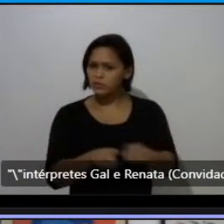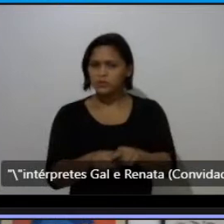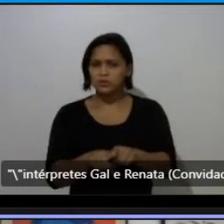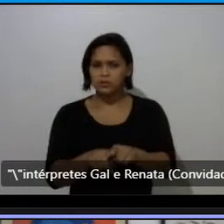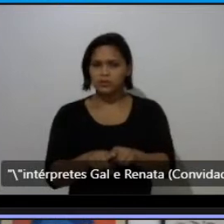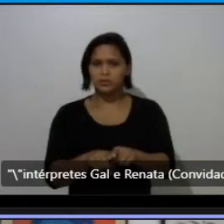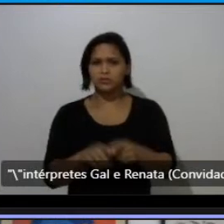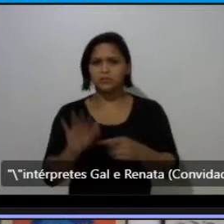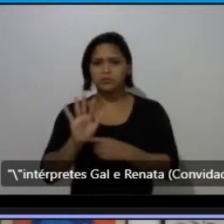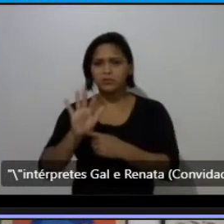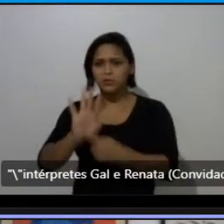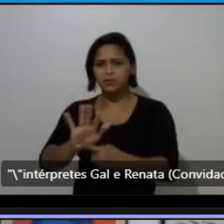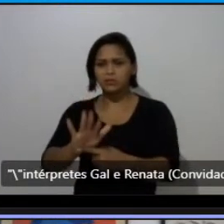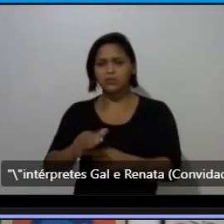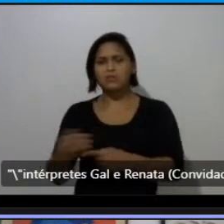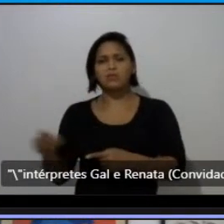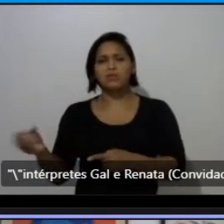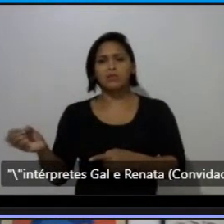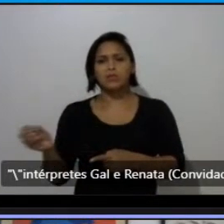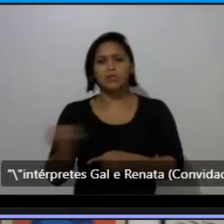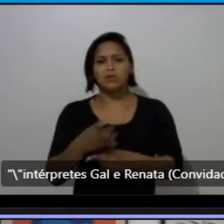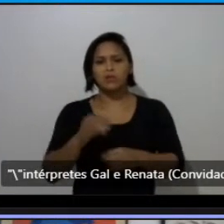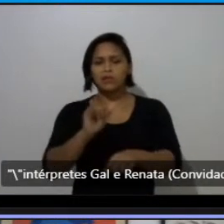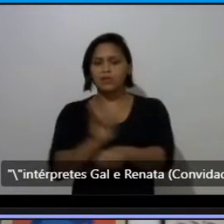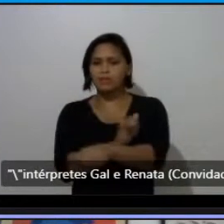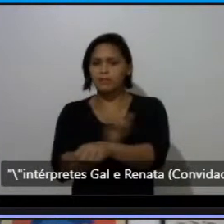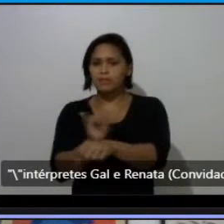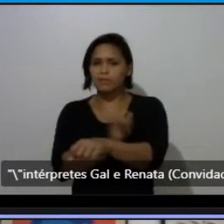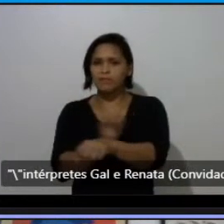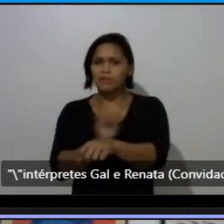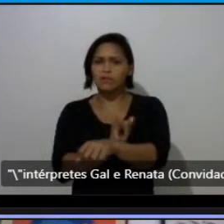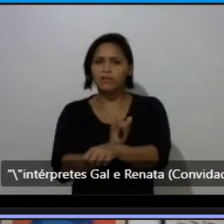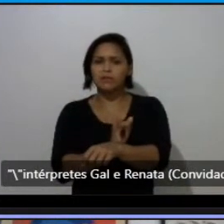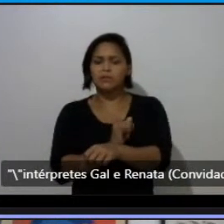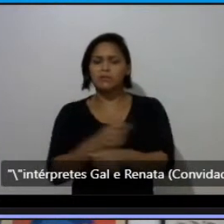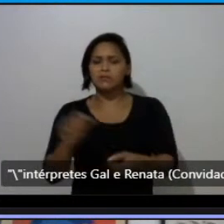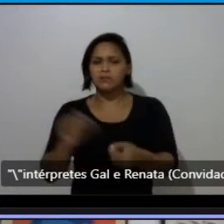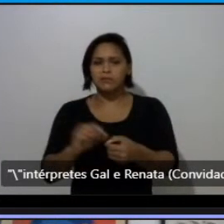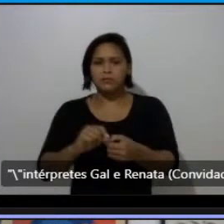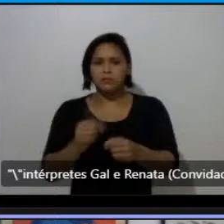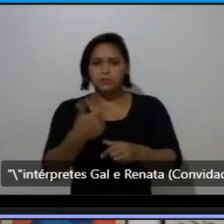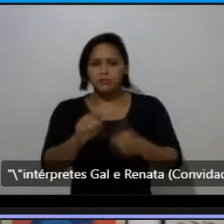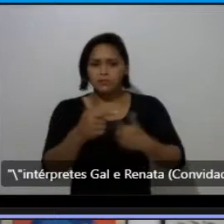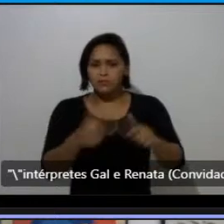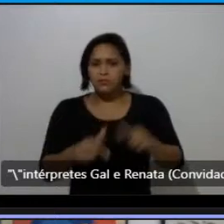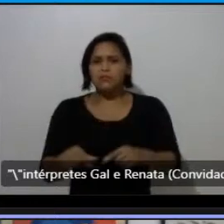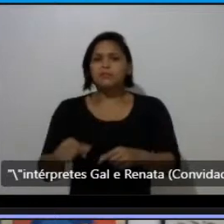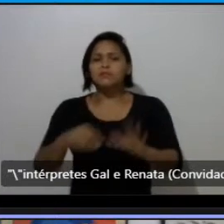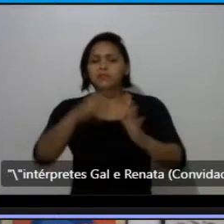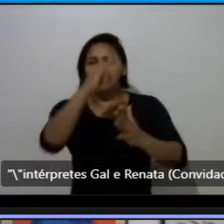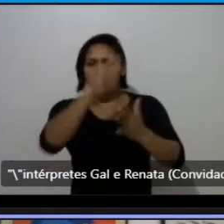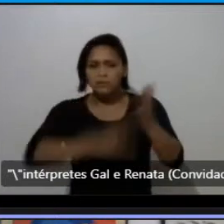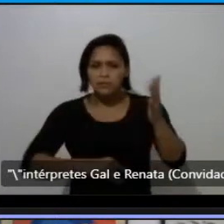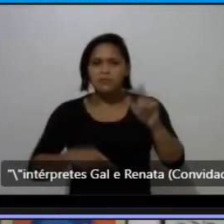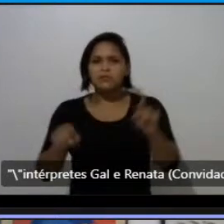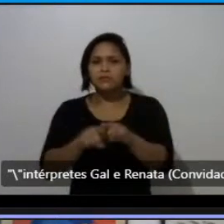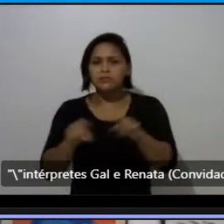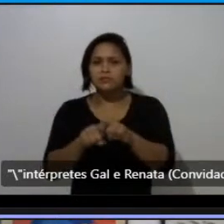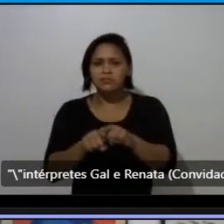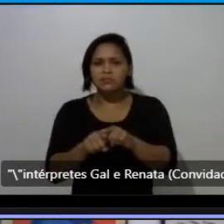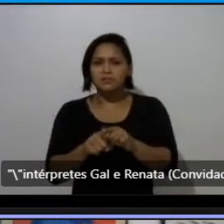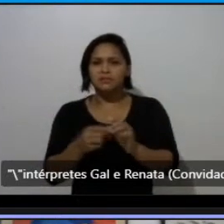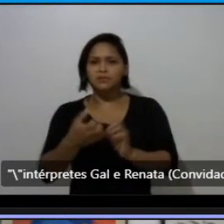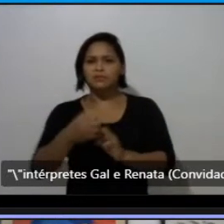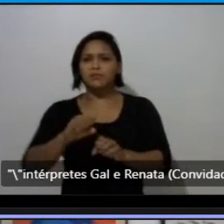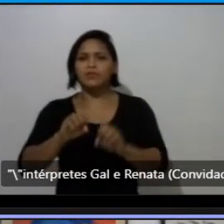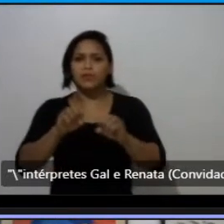se apresentam como uma nova estratégia de ação, né? O outro manifesto é o manifesto da Rede Emancipa, não sei se